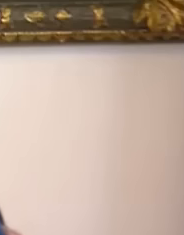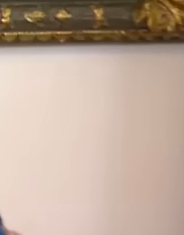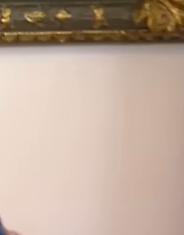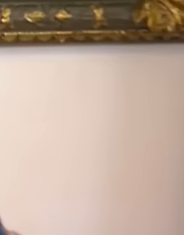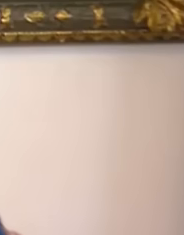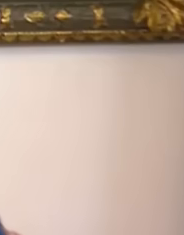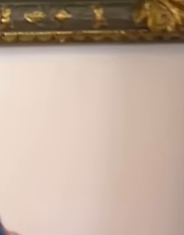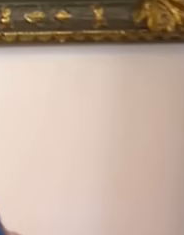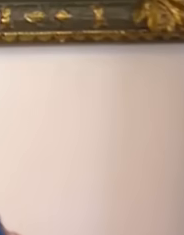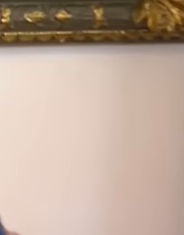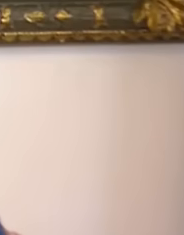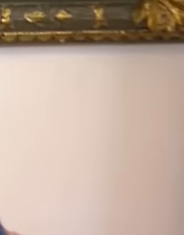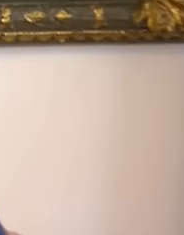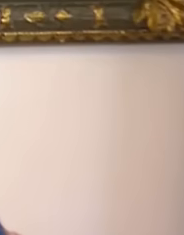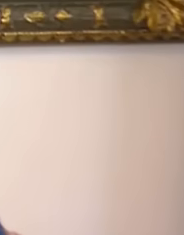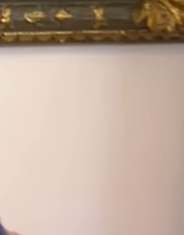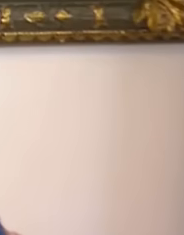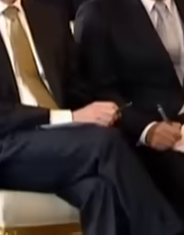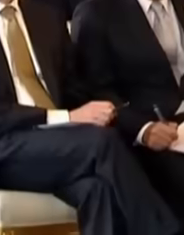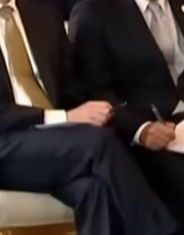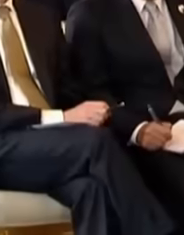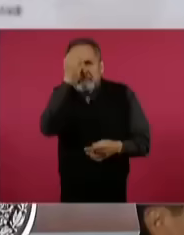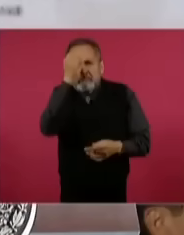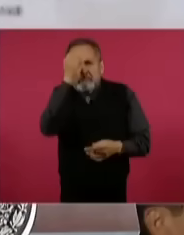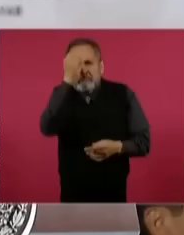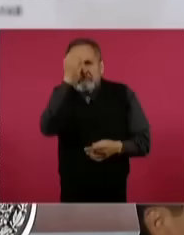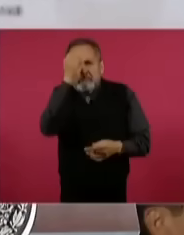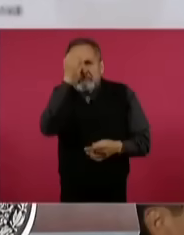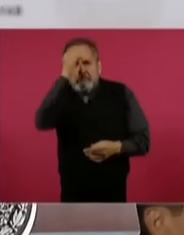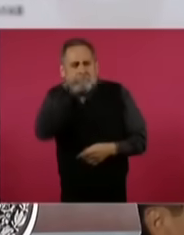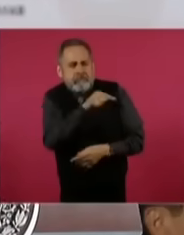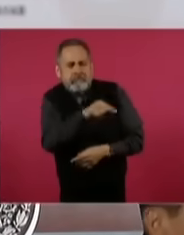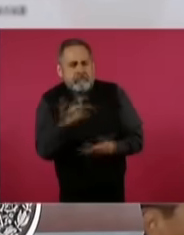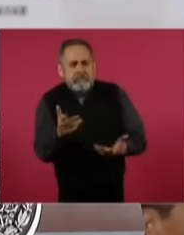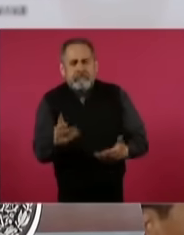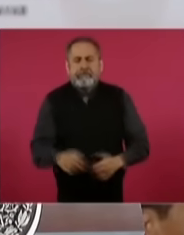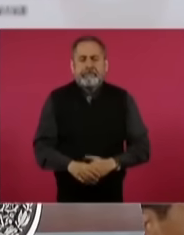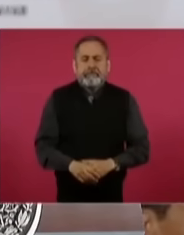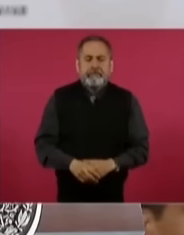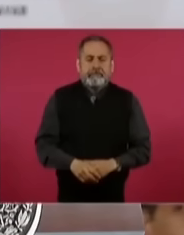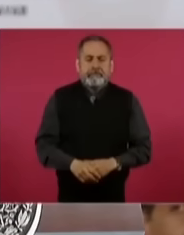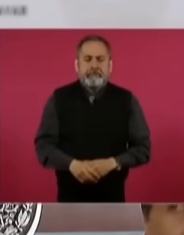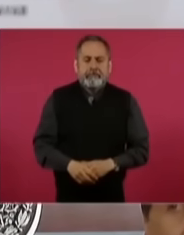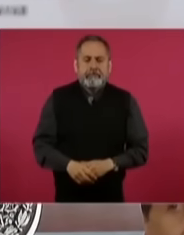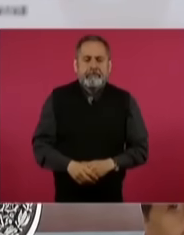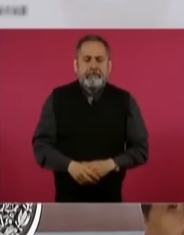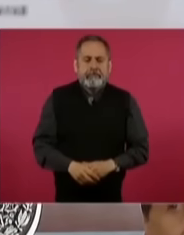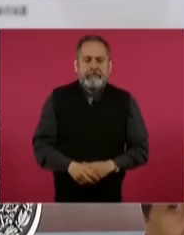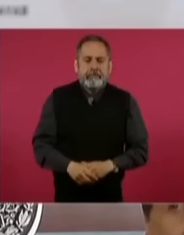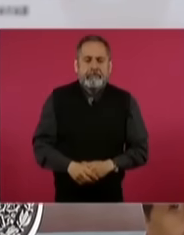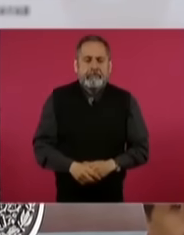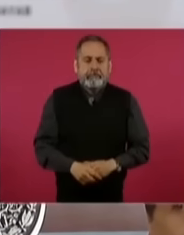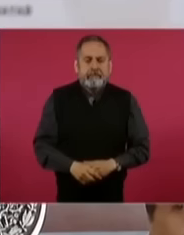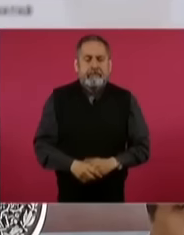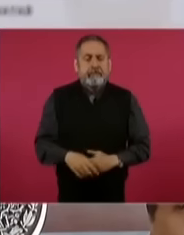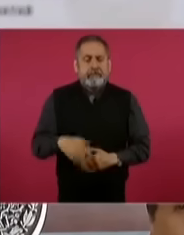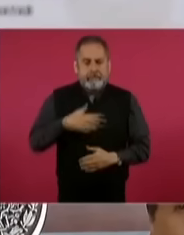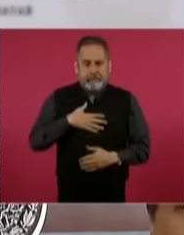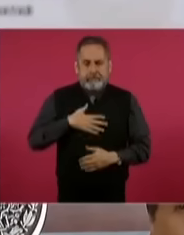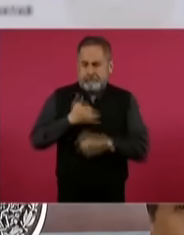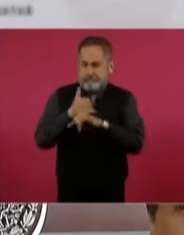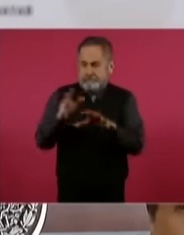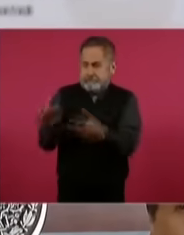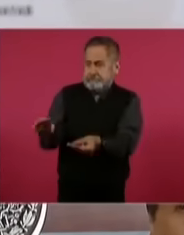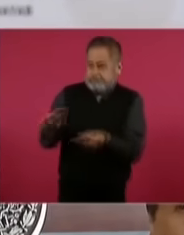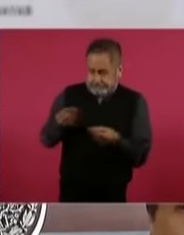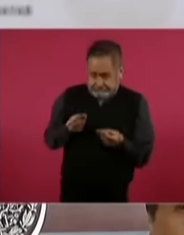governos mais à esquerda, mas que nenhum reconheceu a vitória de Nicolás Maduro, anunciada pelo Conselho Nacional Eleitoral da Venezuela, que, como